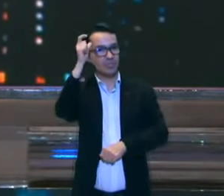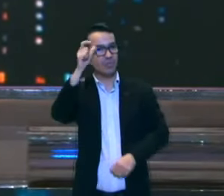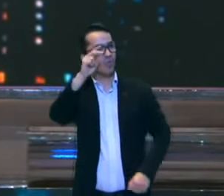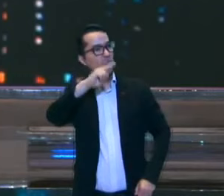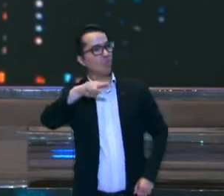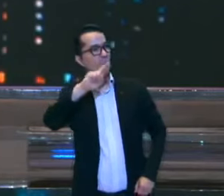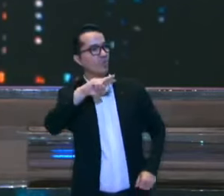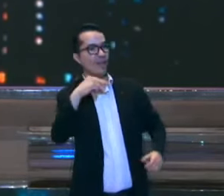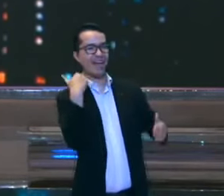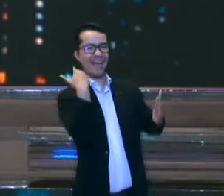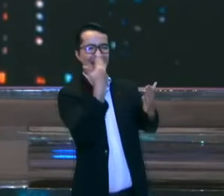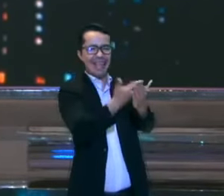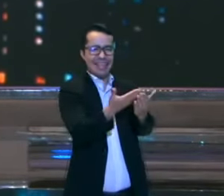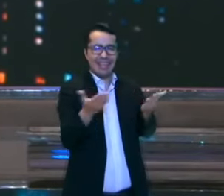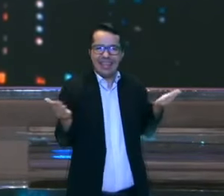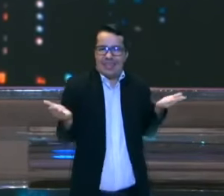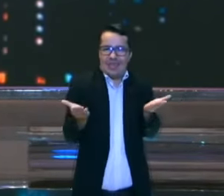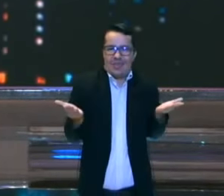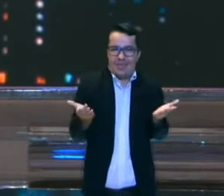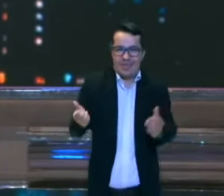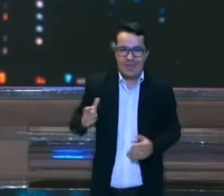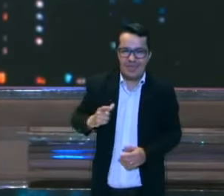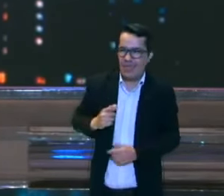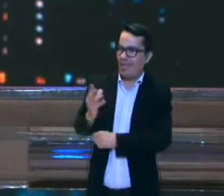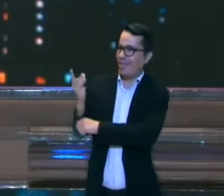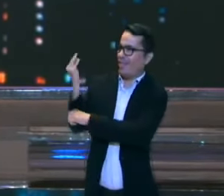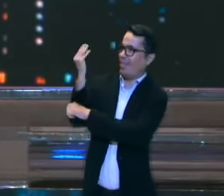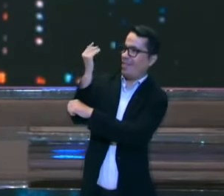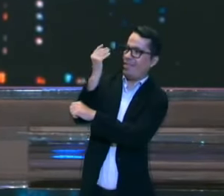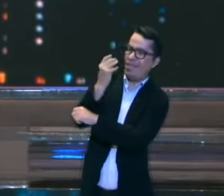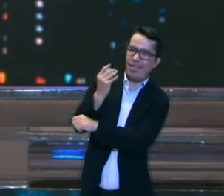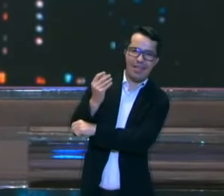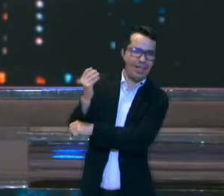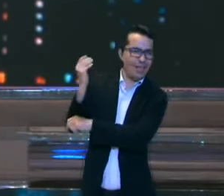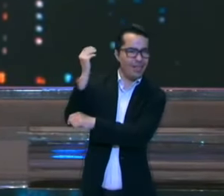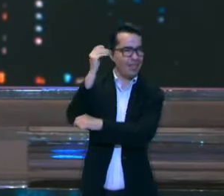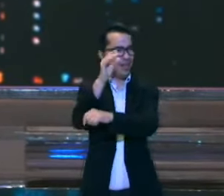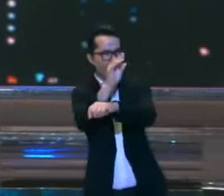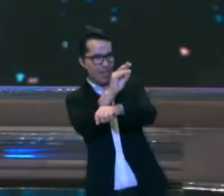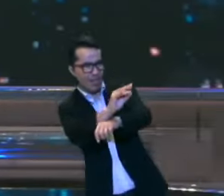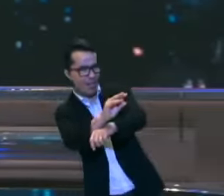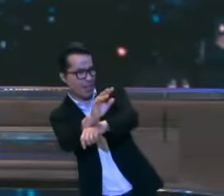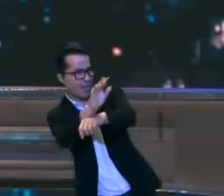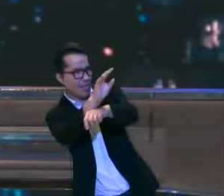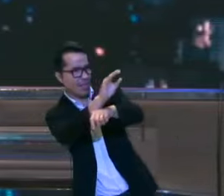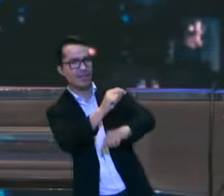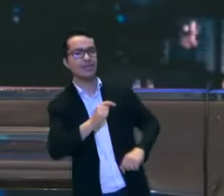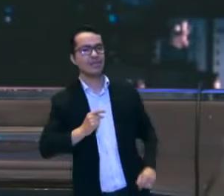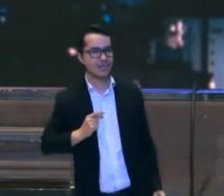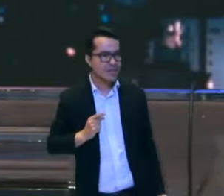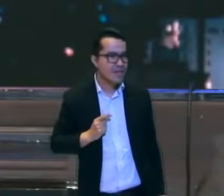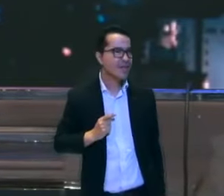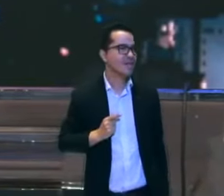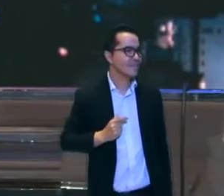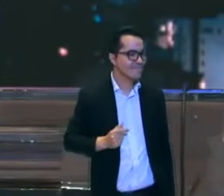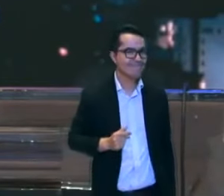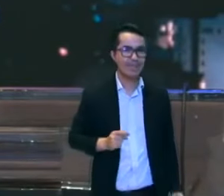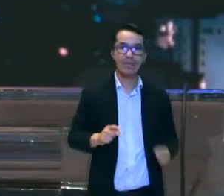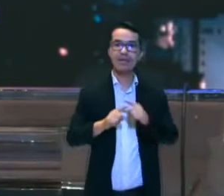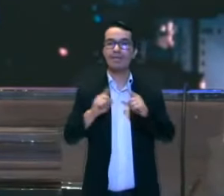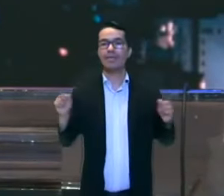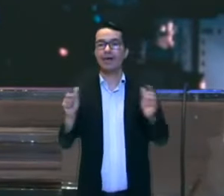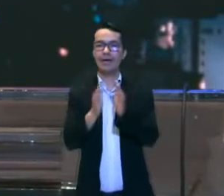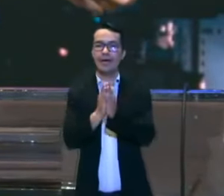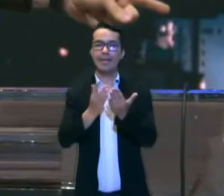artimanhas, que o inimigo usa para nos fazer cair e tropeçar. Mas a Bíblia nos revela os seus planos e